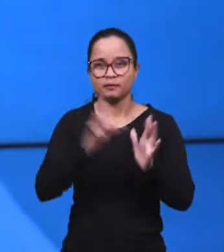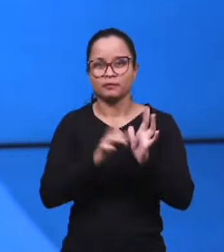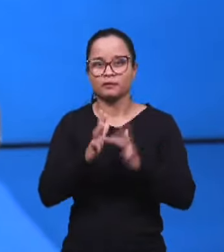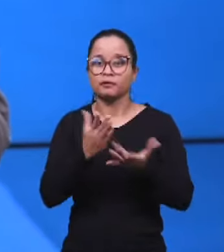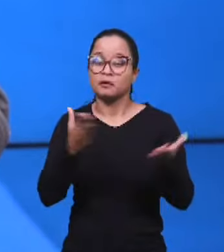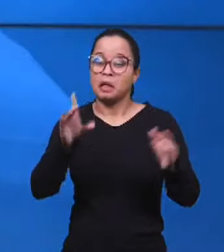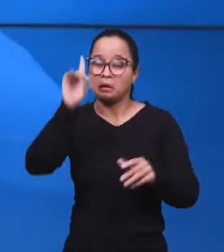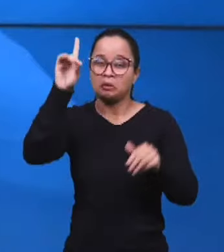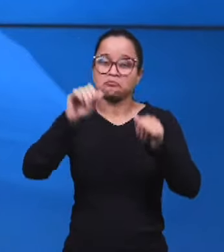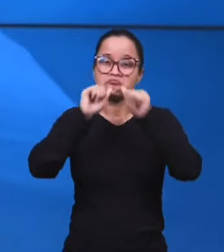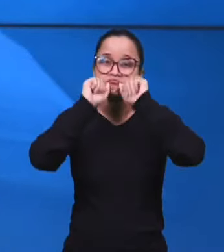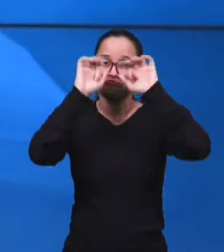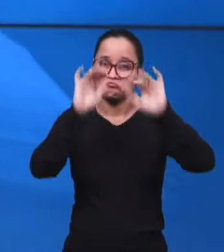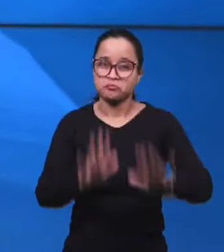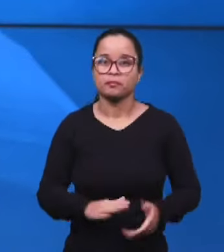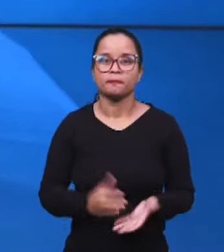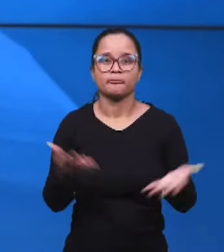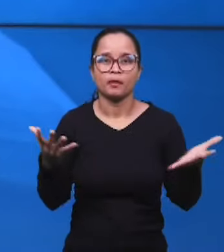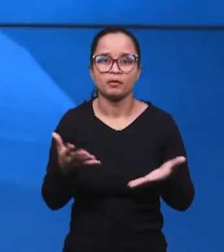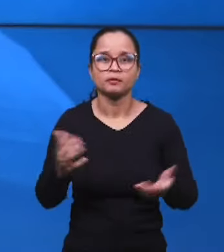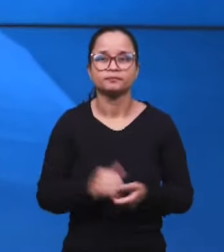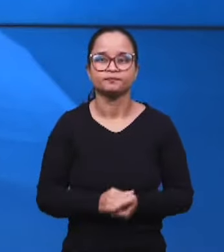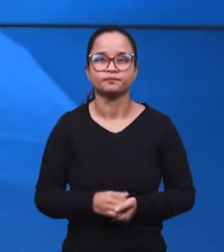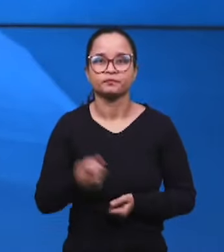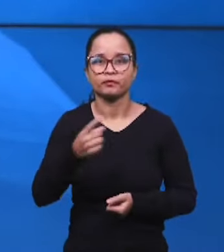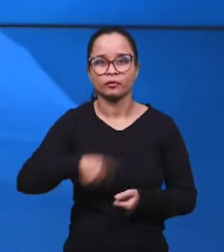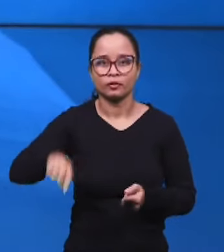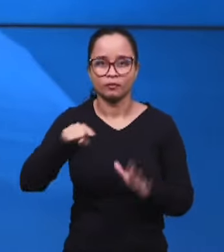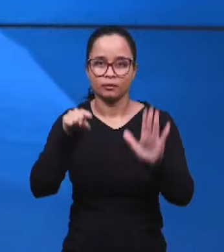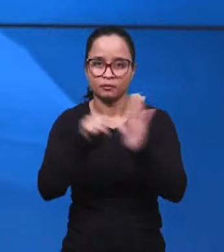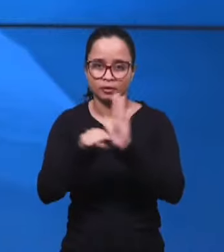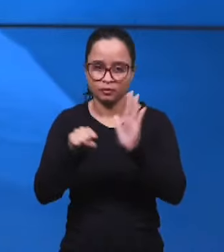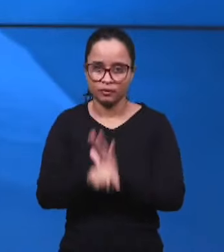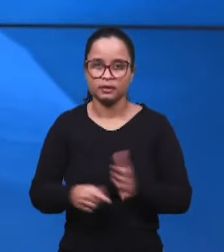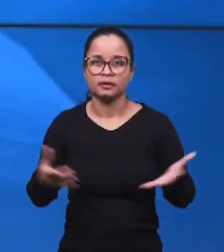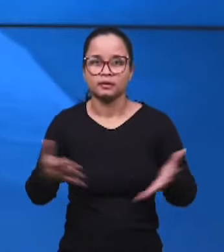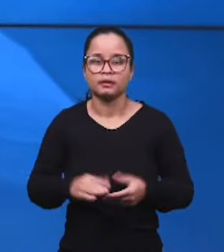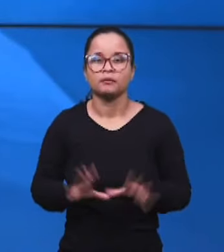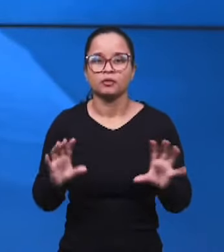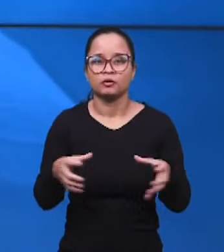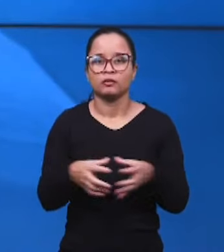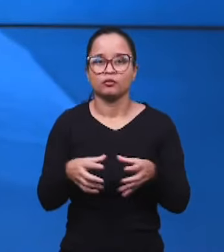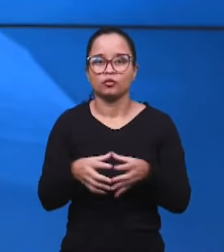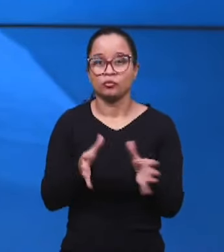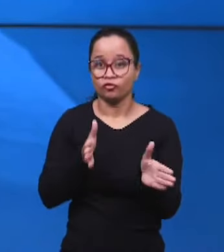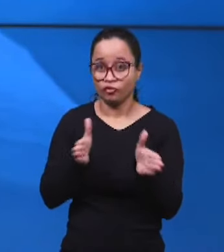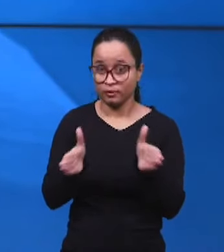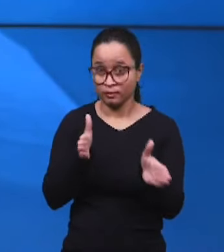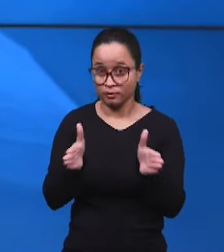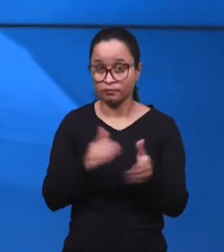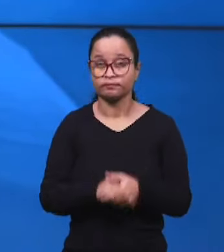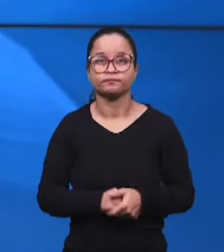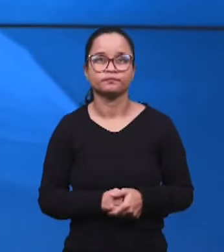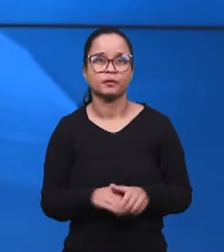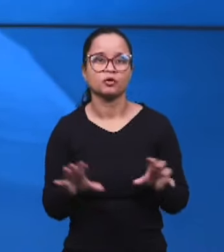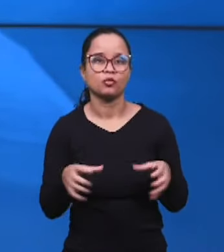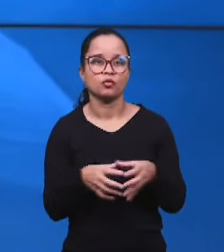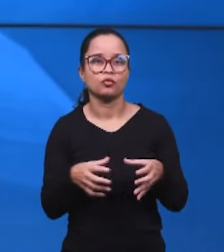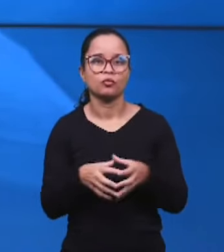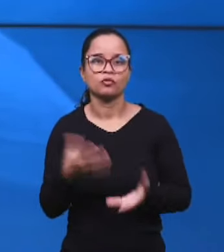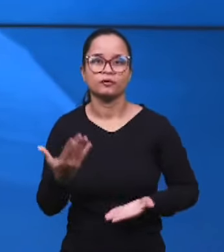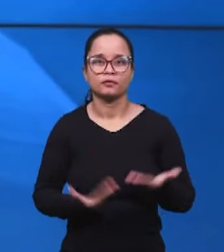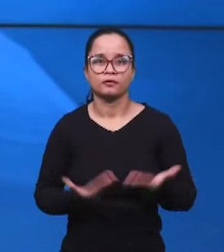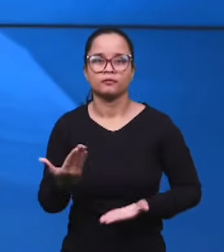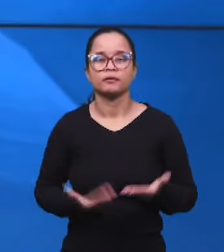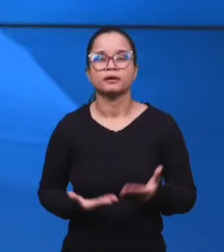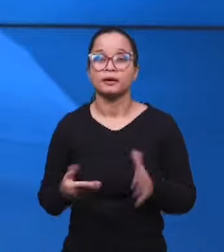abençoe. Vamos então, irmãos, agora para as perguntas que foram feitas para a classe de acessibilidade, para o grupo de irmãos que pertence